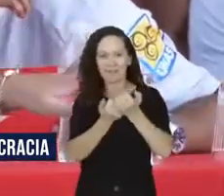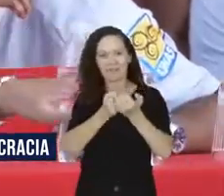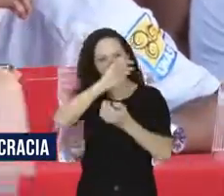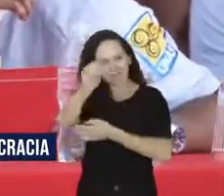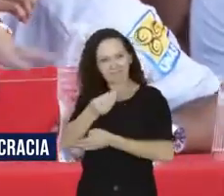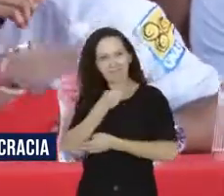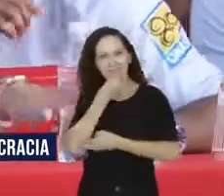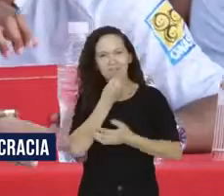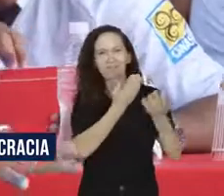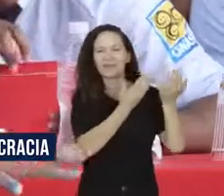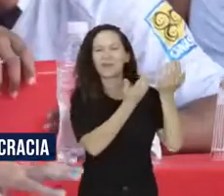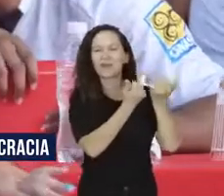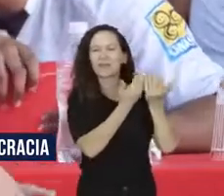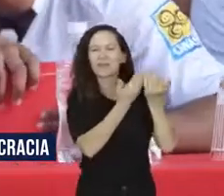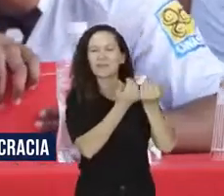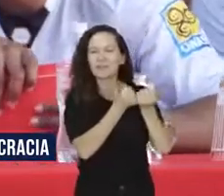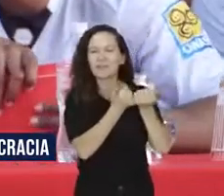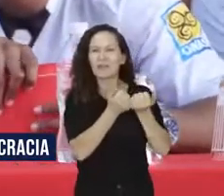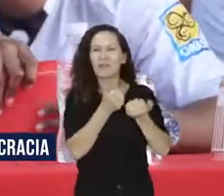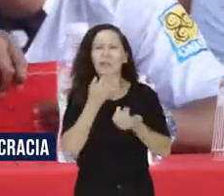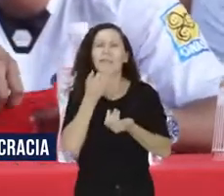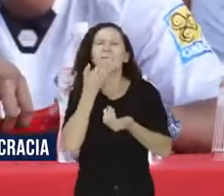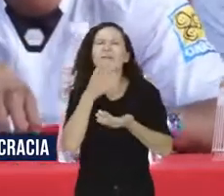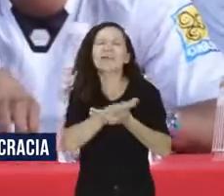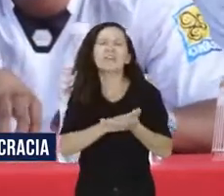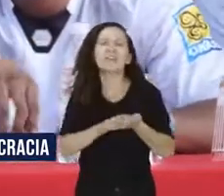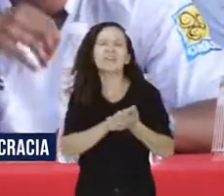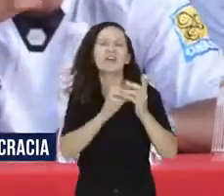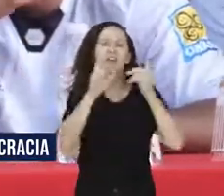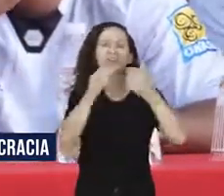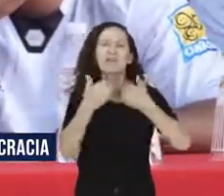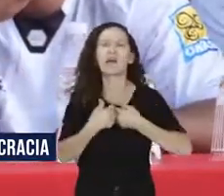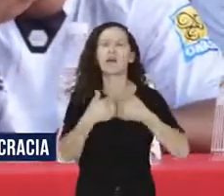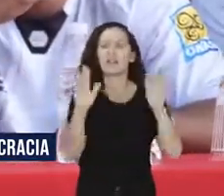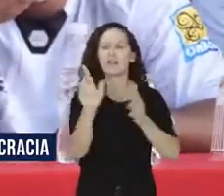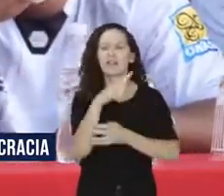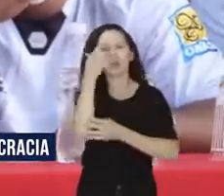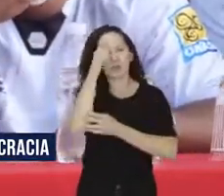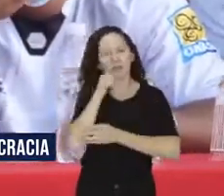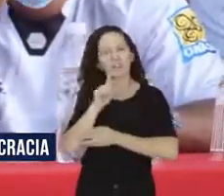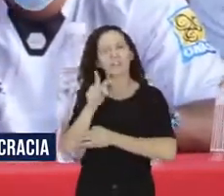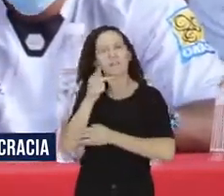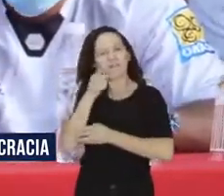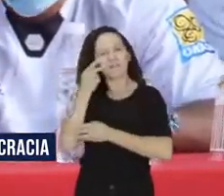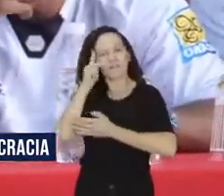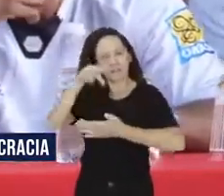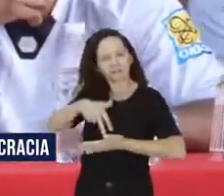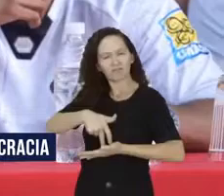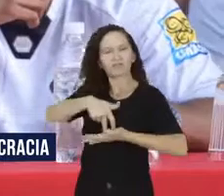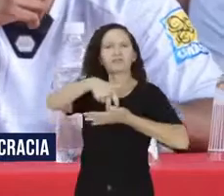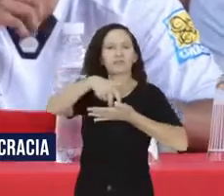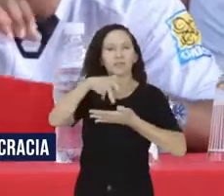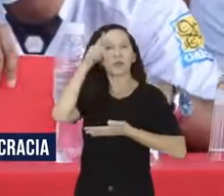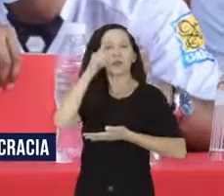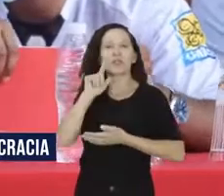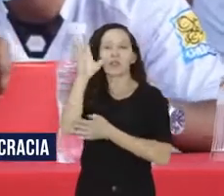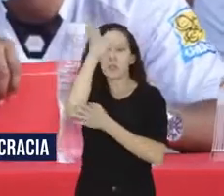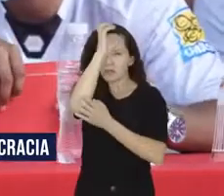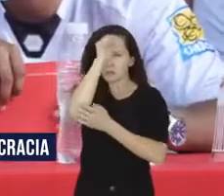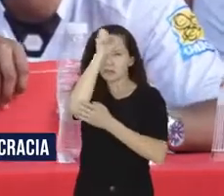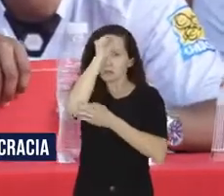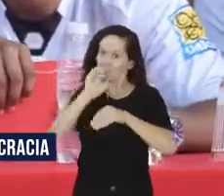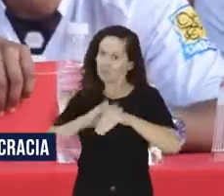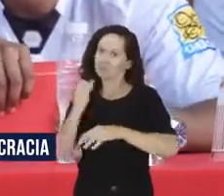exige nada, ela só dá espaço. Para que assim a gente consiga falar, a gente consiga se colocar e a gente consiga aprender, que é o mais importante. Que a